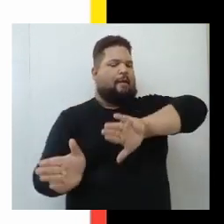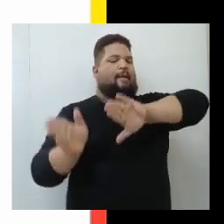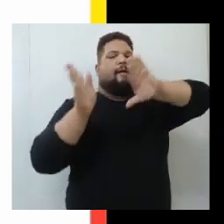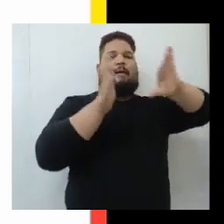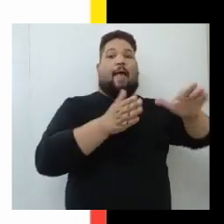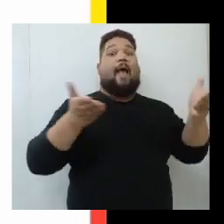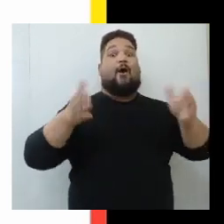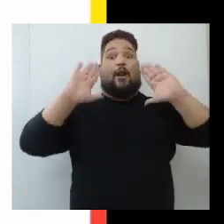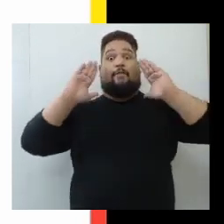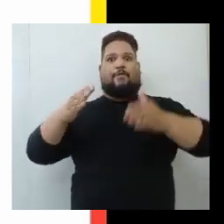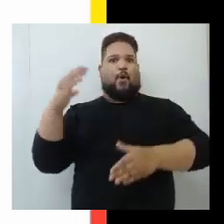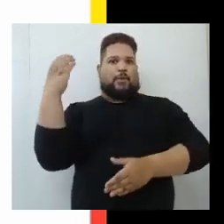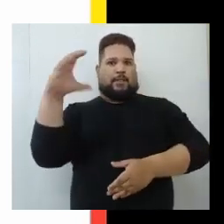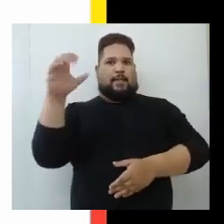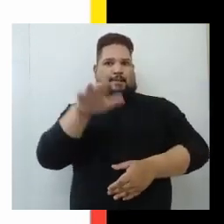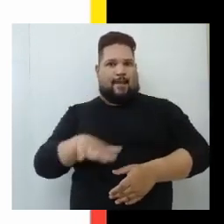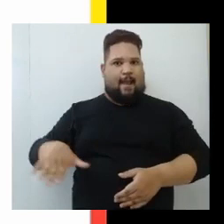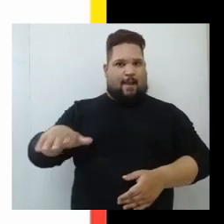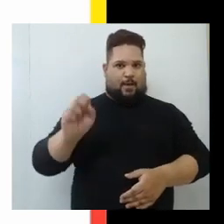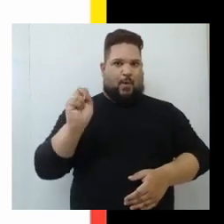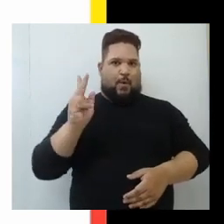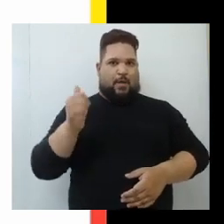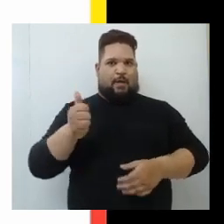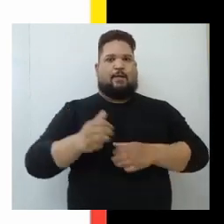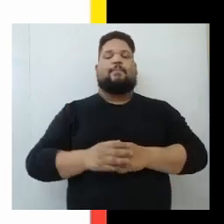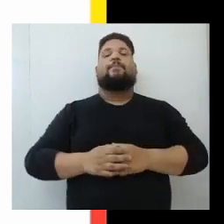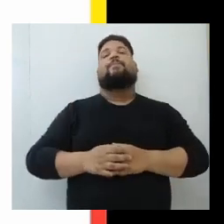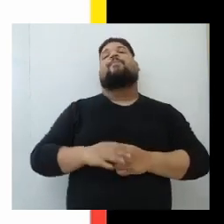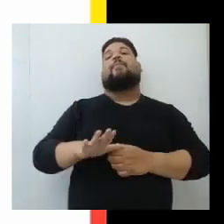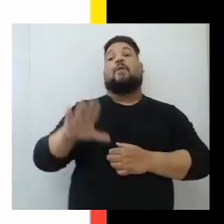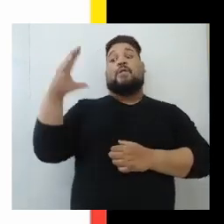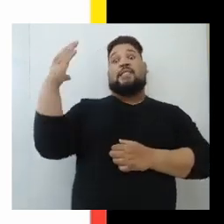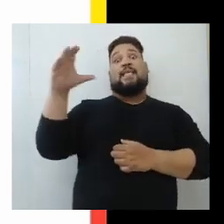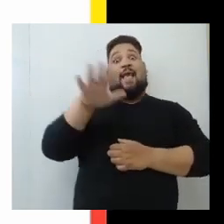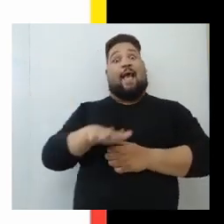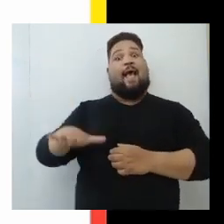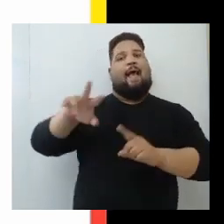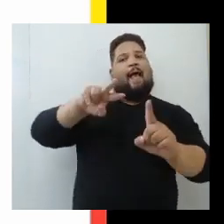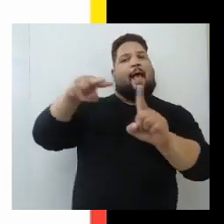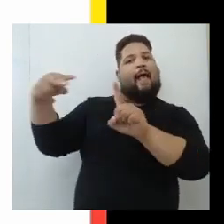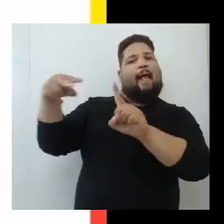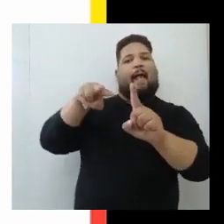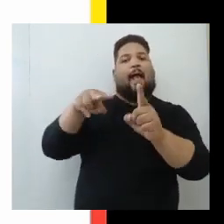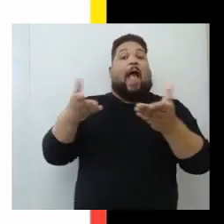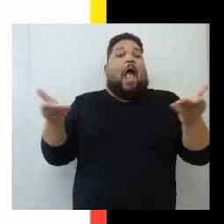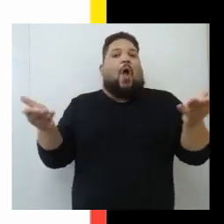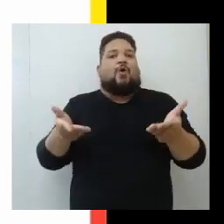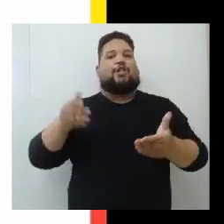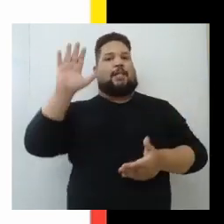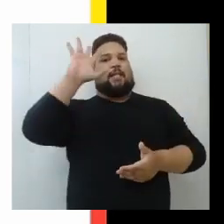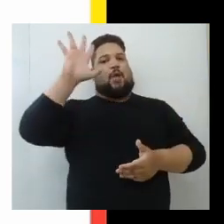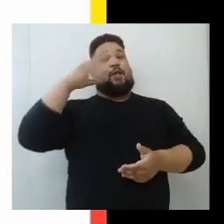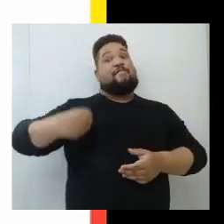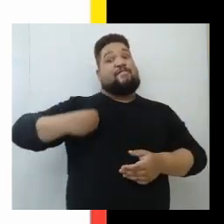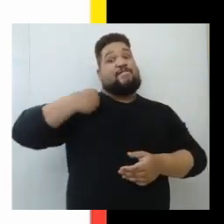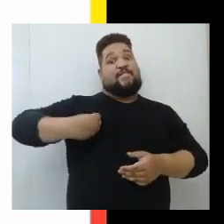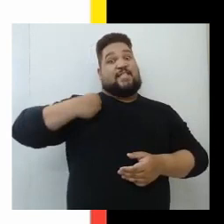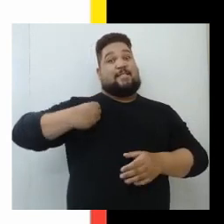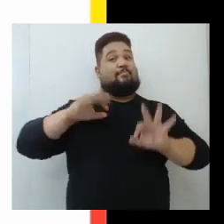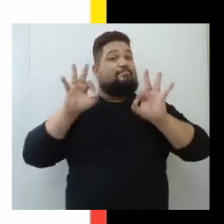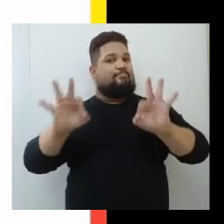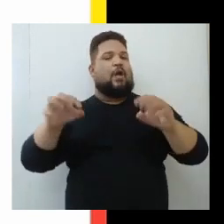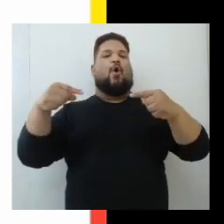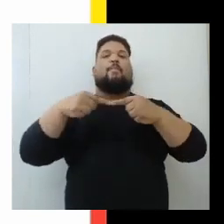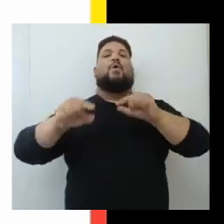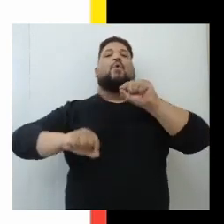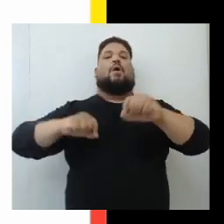perspectiva da ciência, tá certo? Então, ó, na ciência, a atual teoria que prevalece é